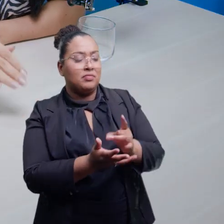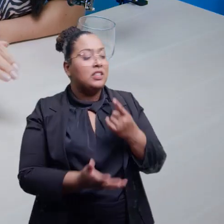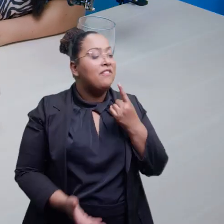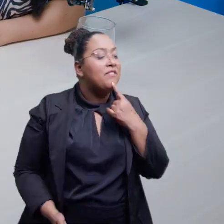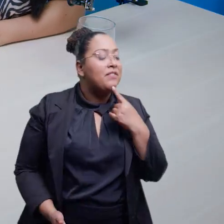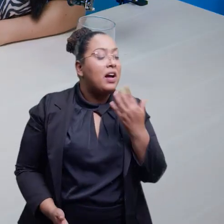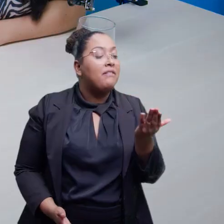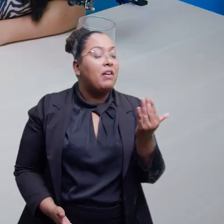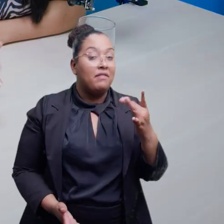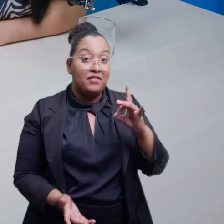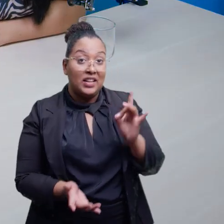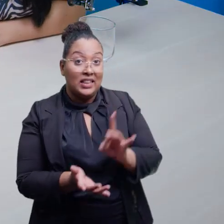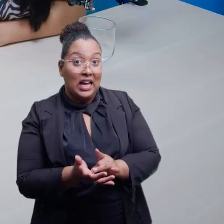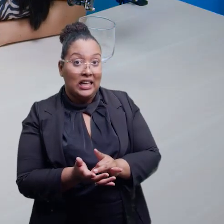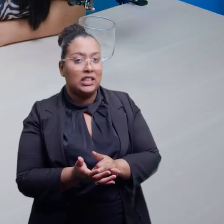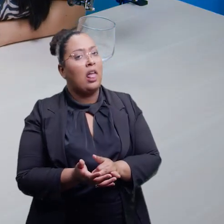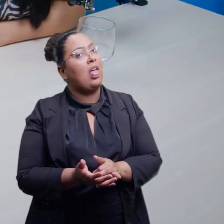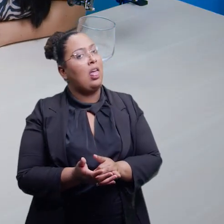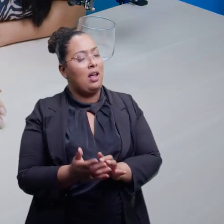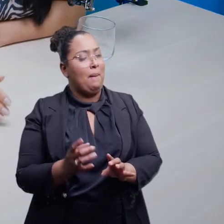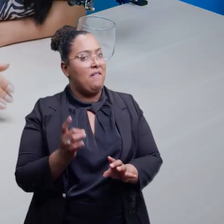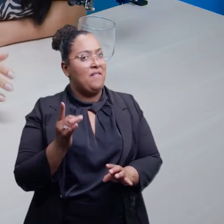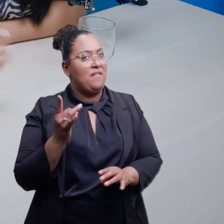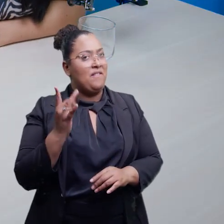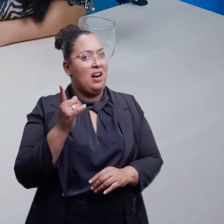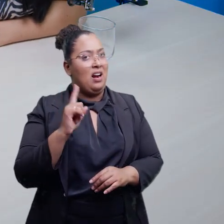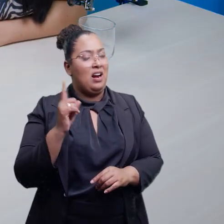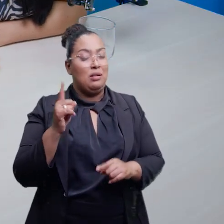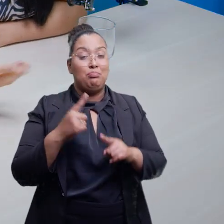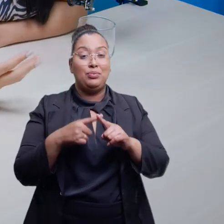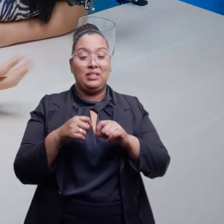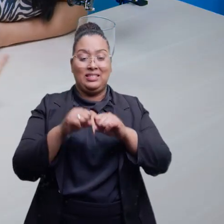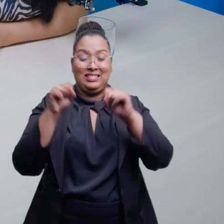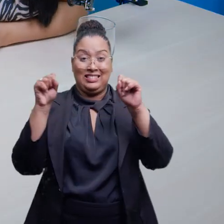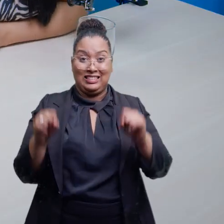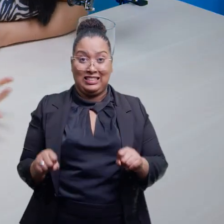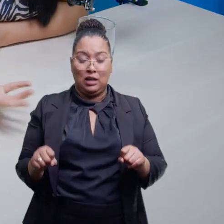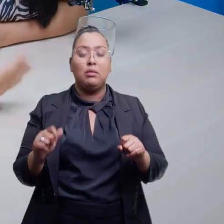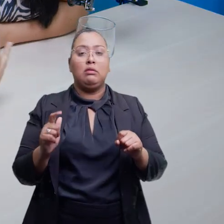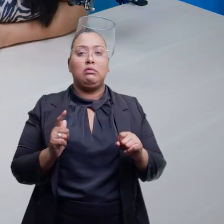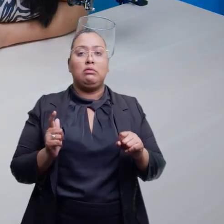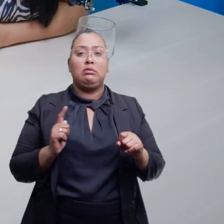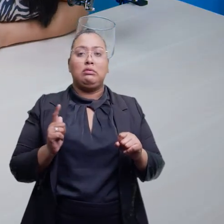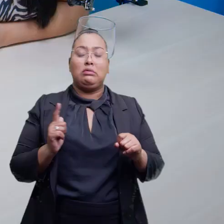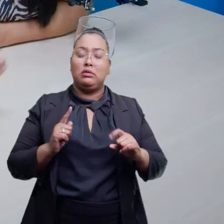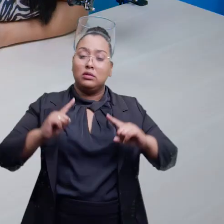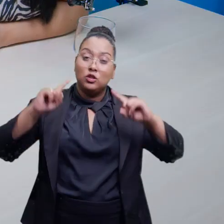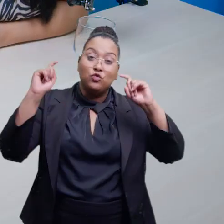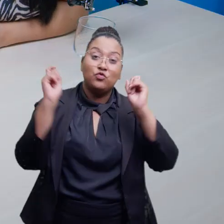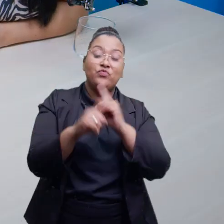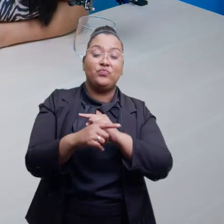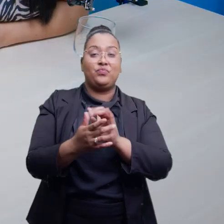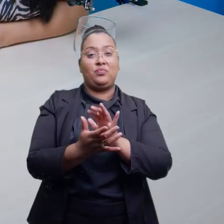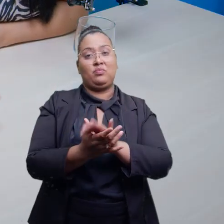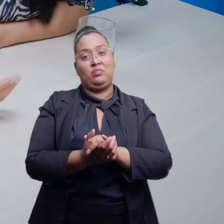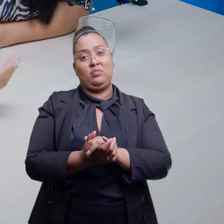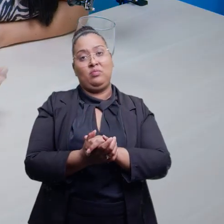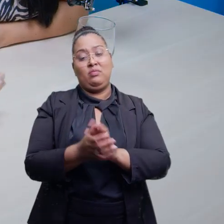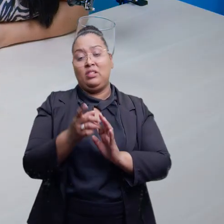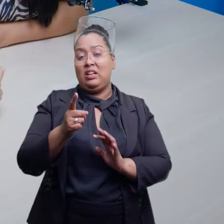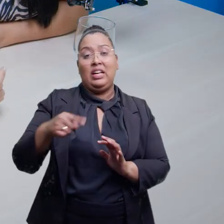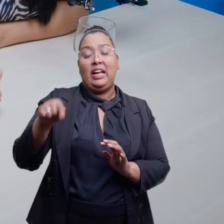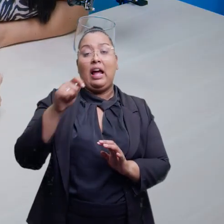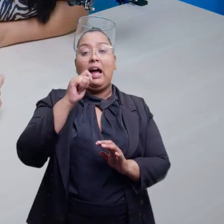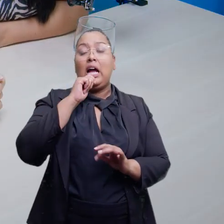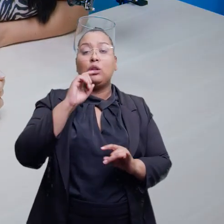precisa ultrapassar alguns desafios que o sistema de garantias, né, formalmente falando, ainda